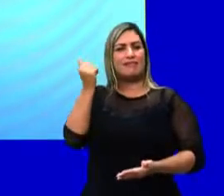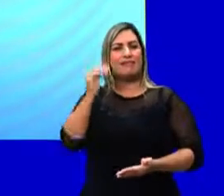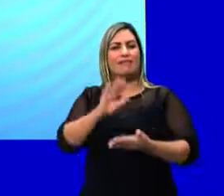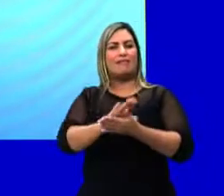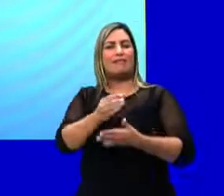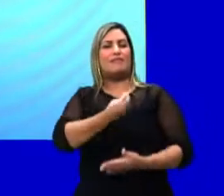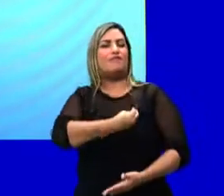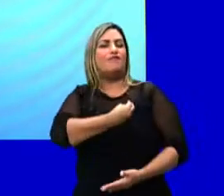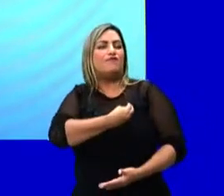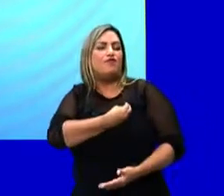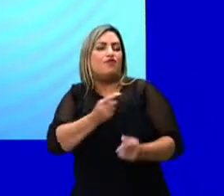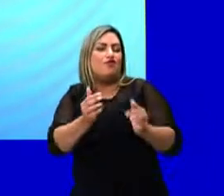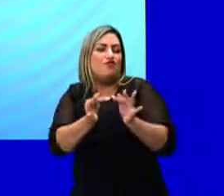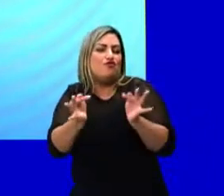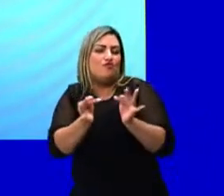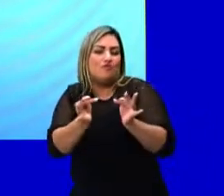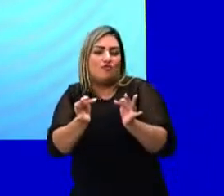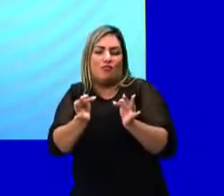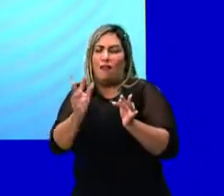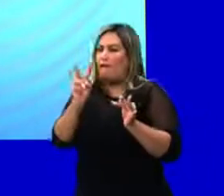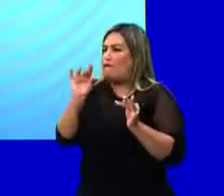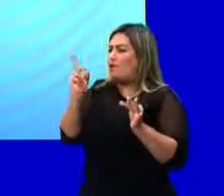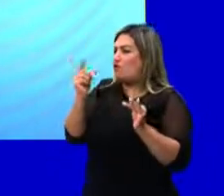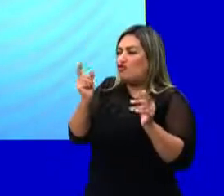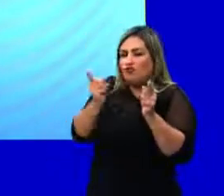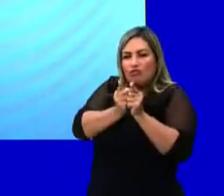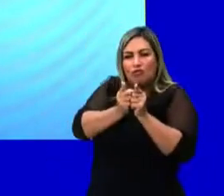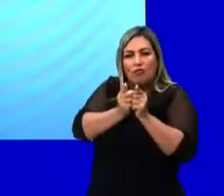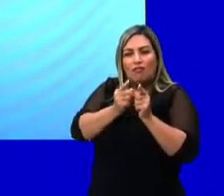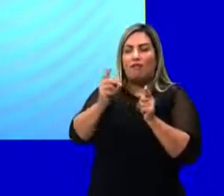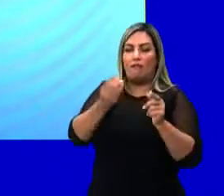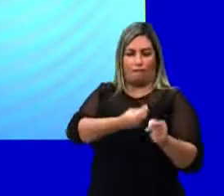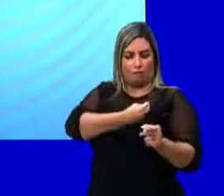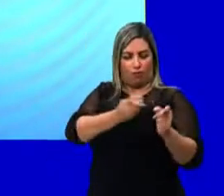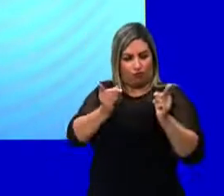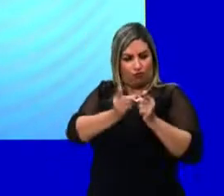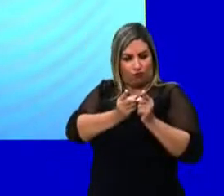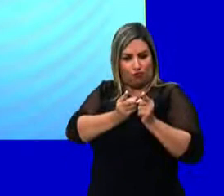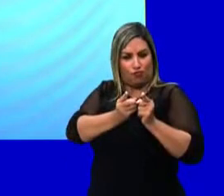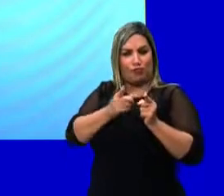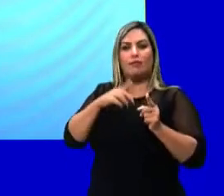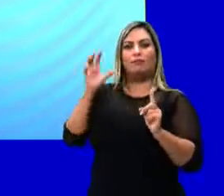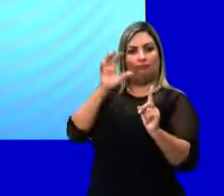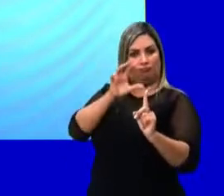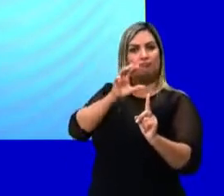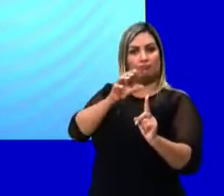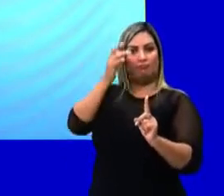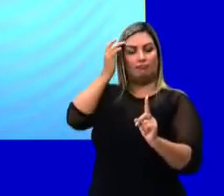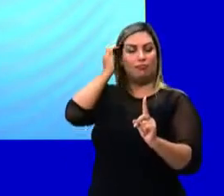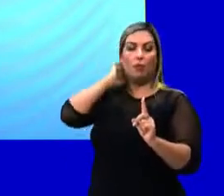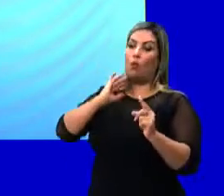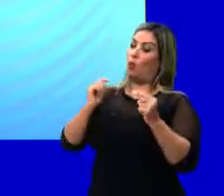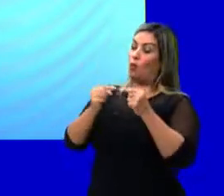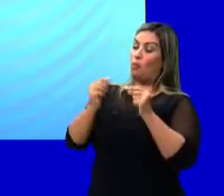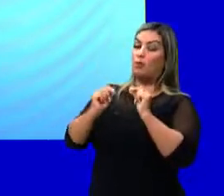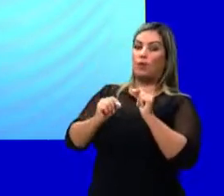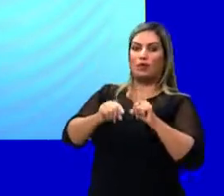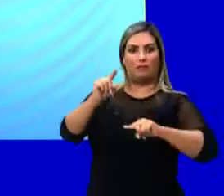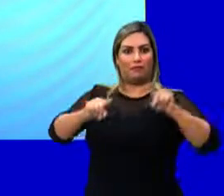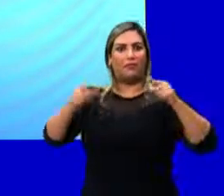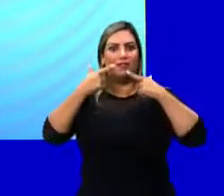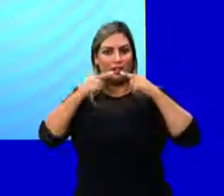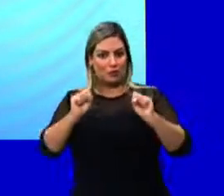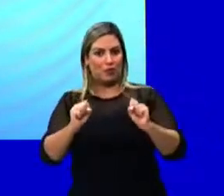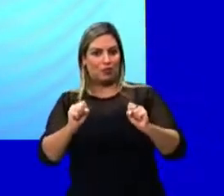enquanto variedade linguística, nós vamos perceber essa vida no diminutivo. Então há uma intencionalidade, tem a ver com essa